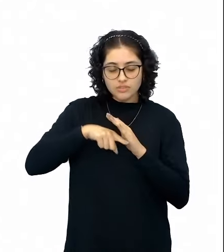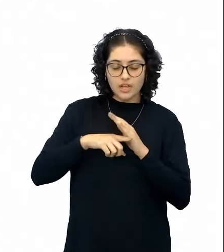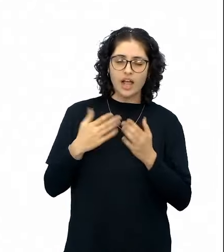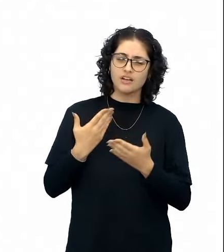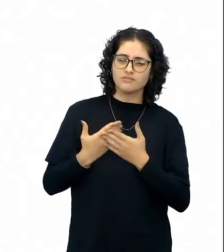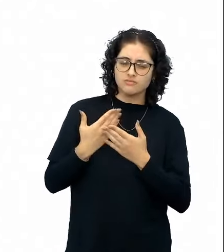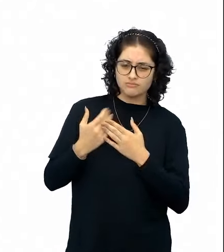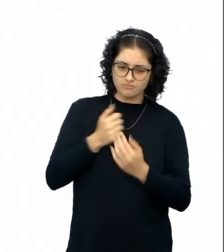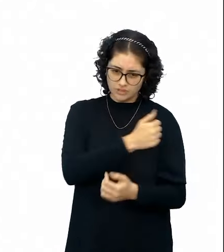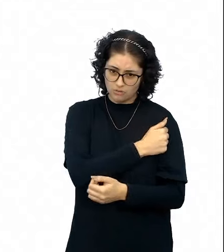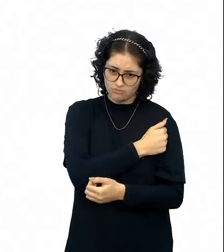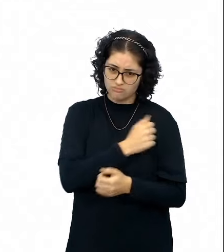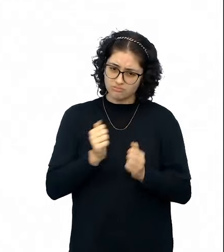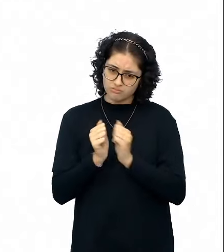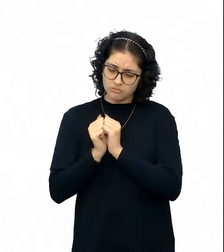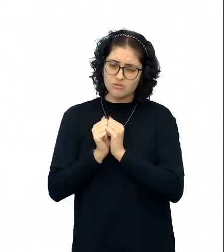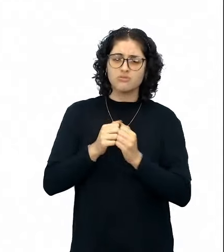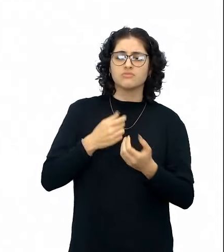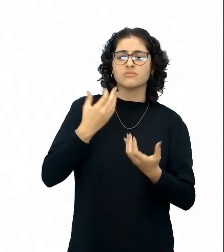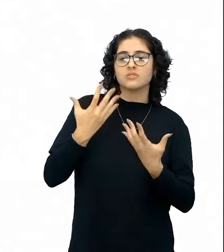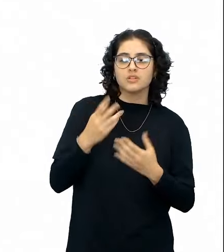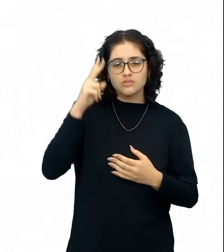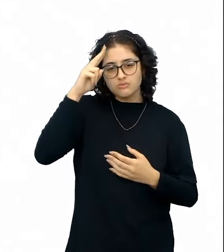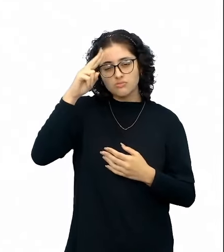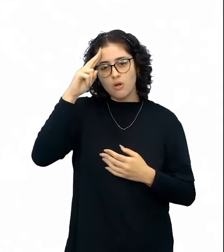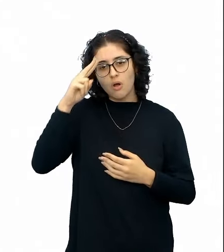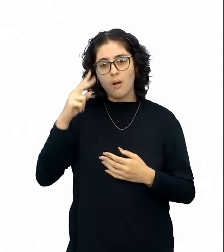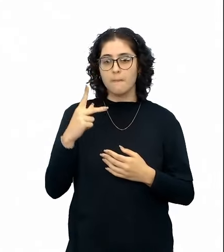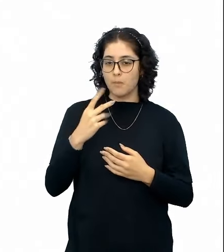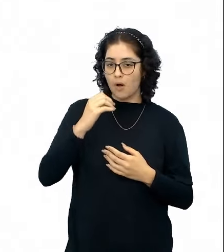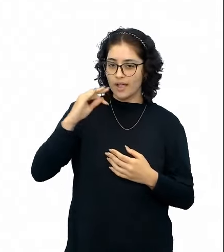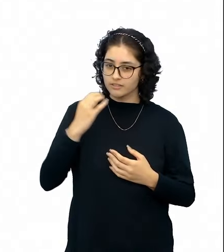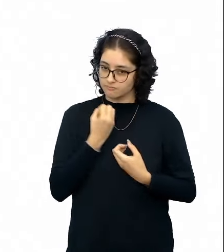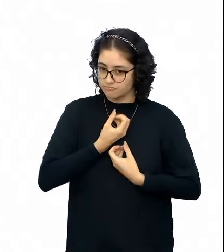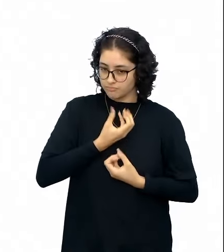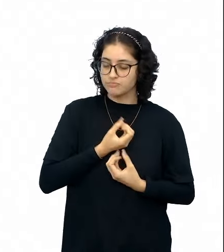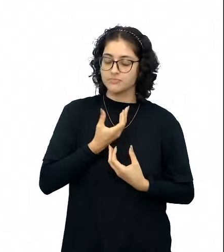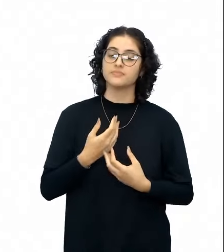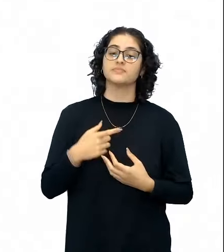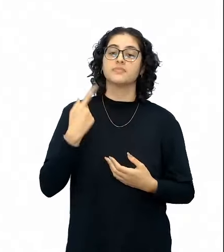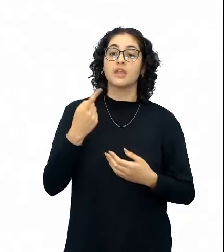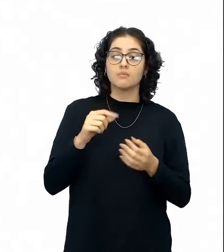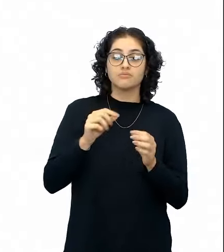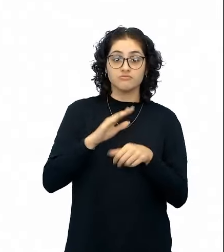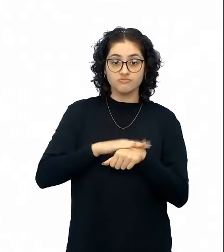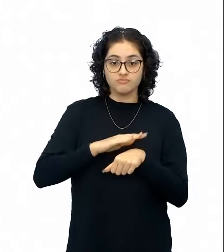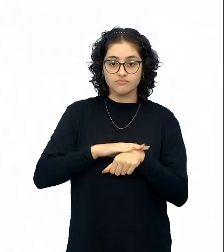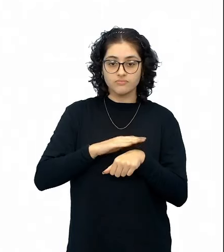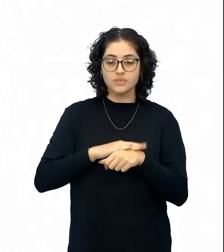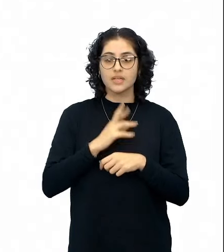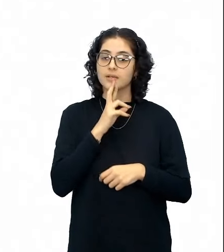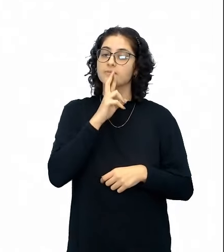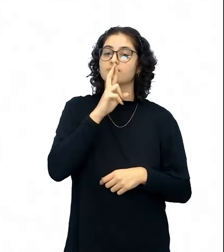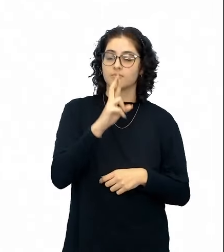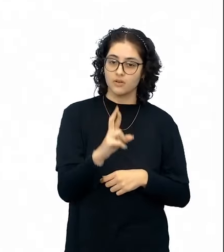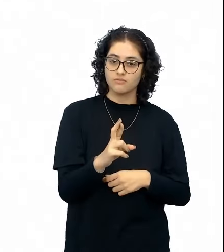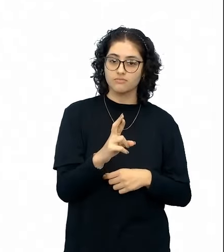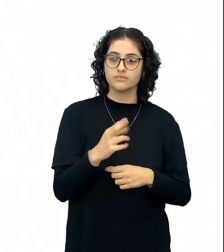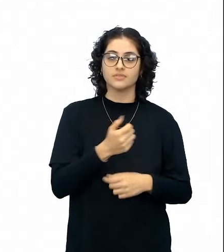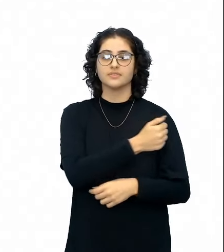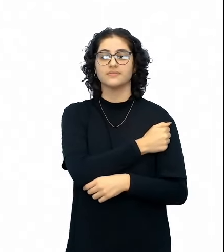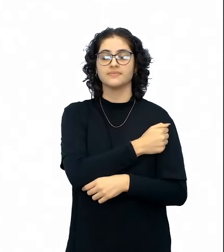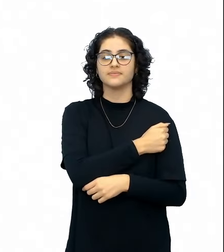na história do poeta, na história da poesia, e aí parte para a produção de respostas, ver o que os alunos